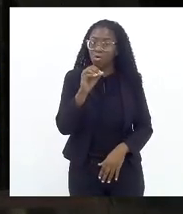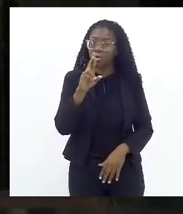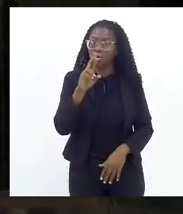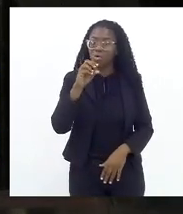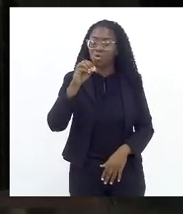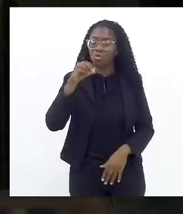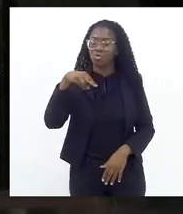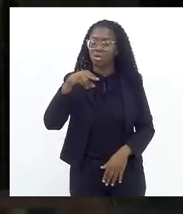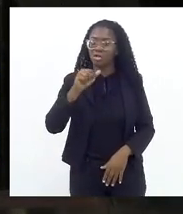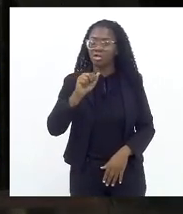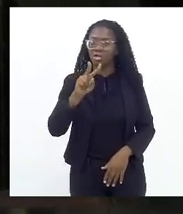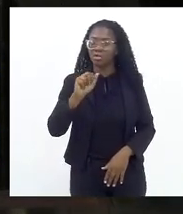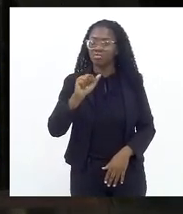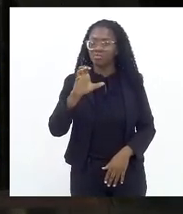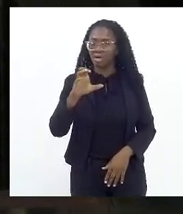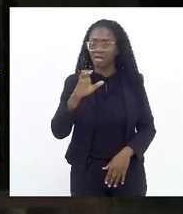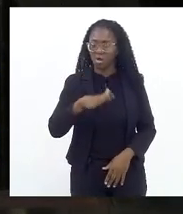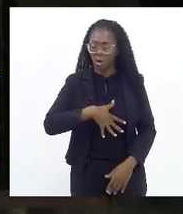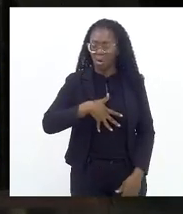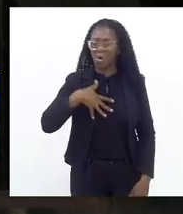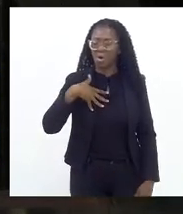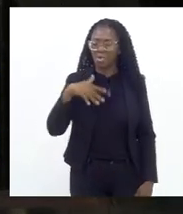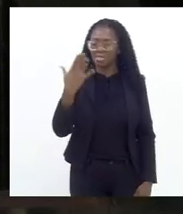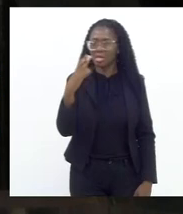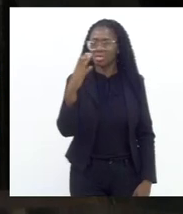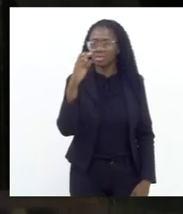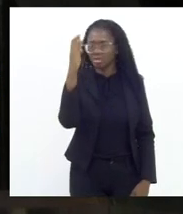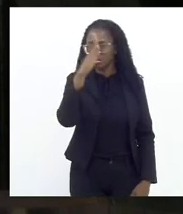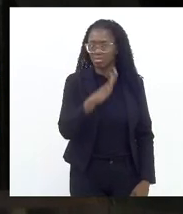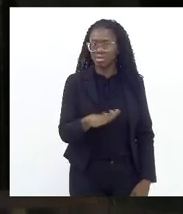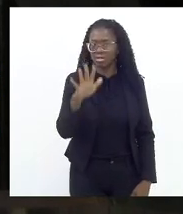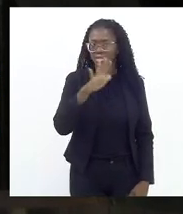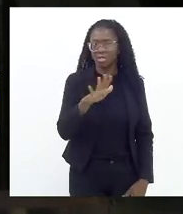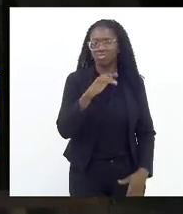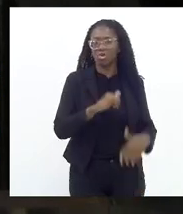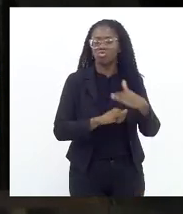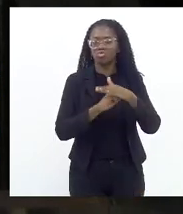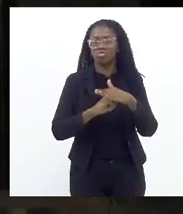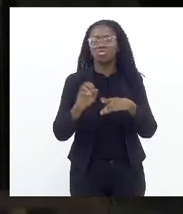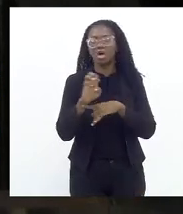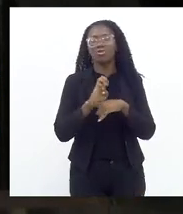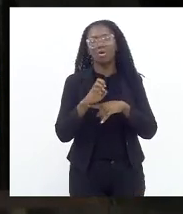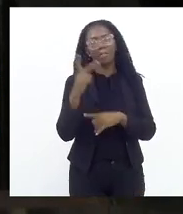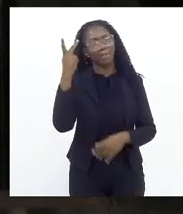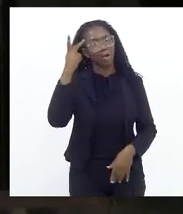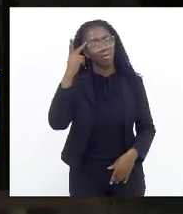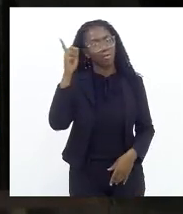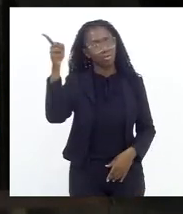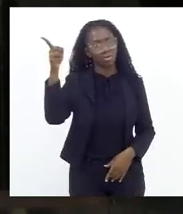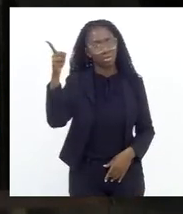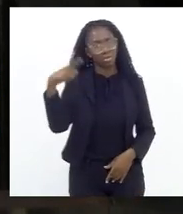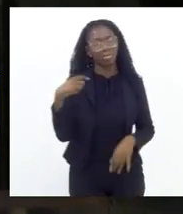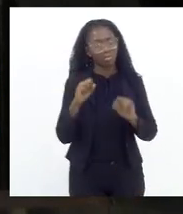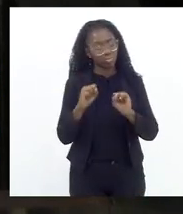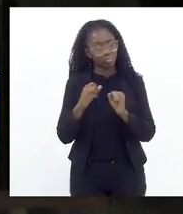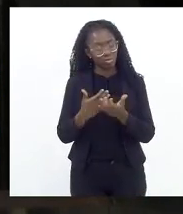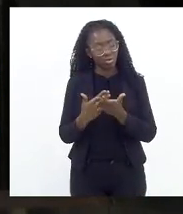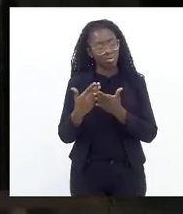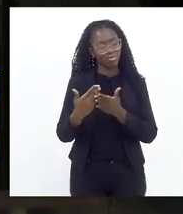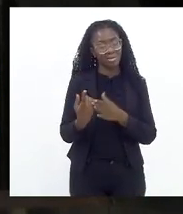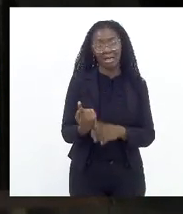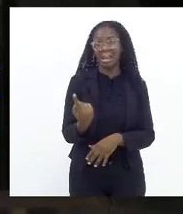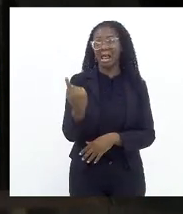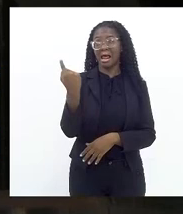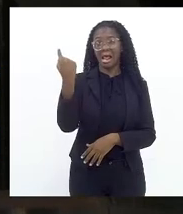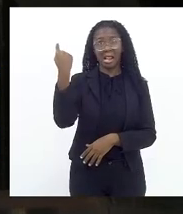Instituto Butantan, orgulho da ciência brasileira, diga-se passagem, Instituto Estadual Paulista, nós poderíamos ter começado a vacinar